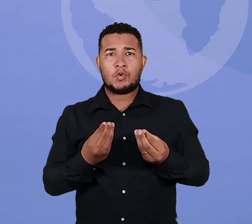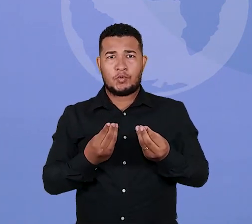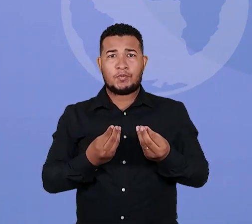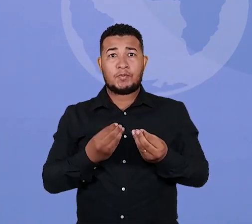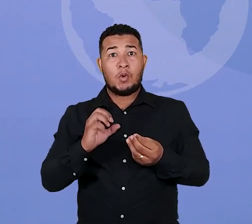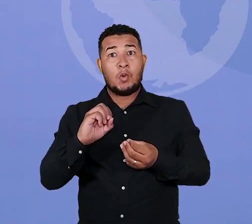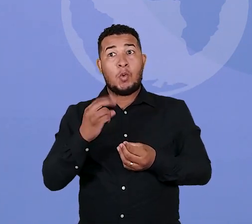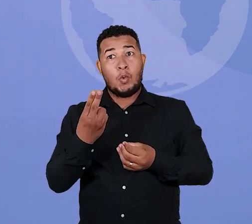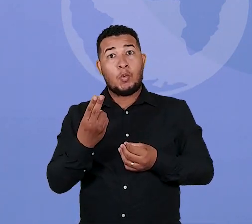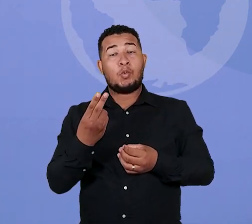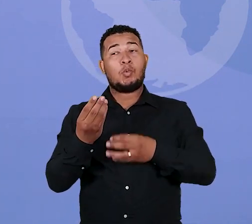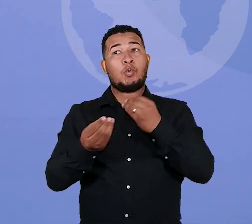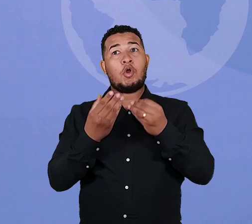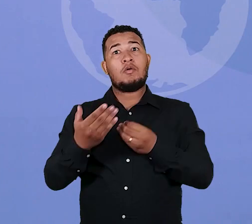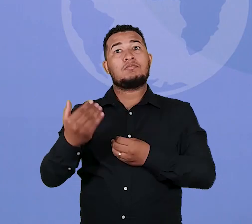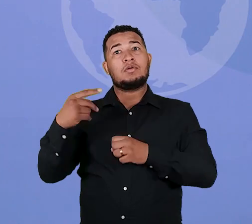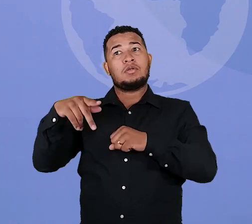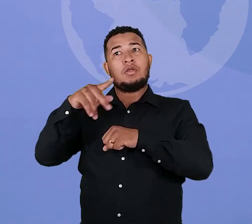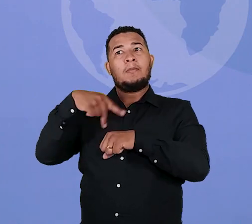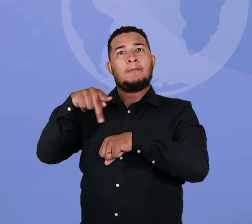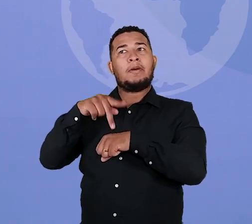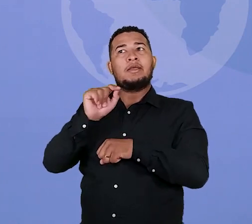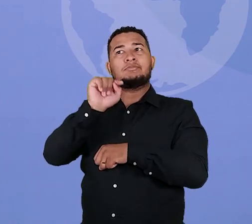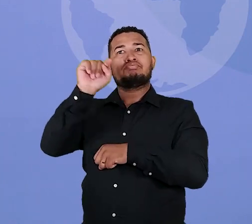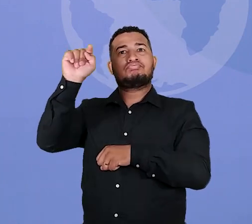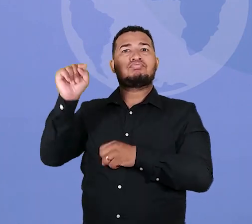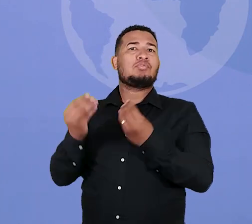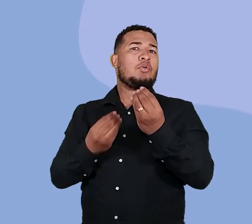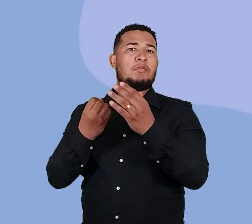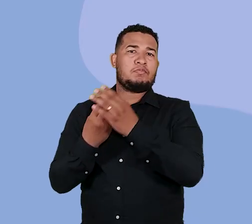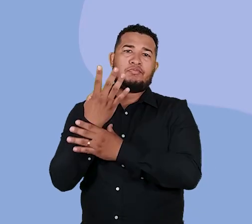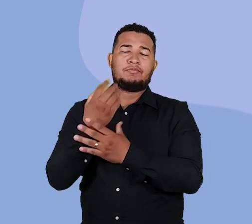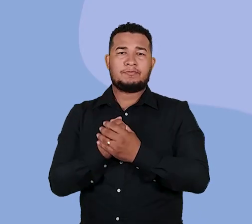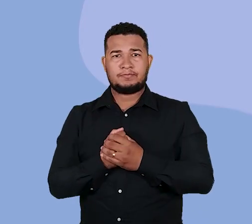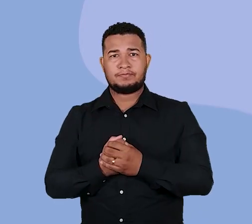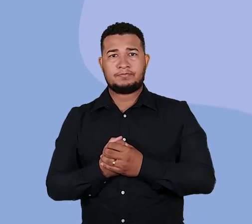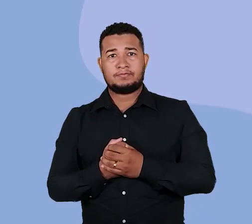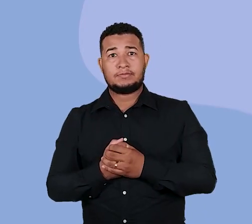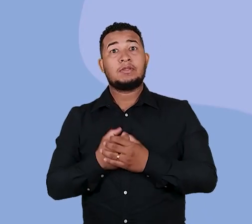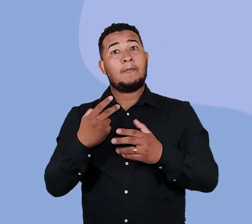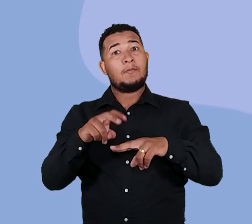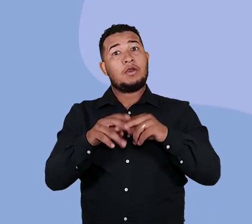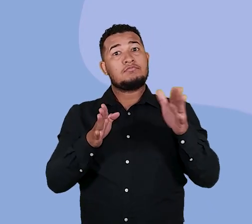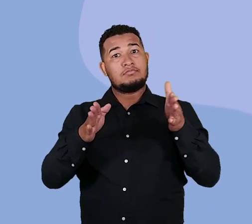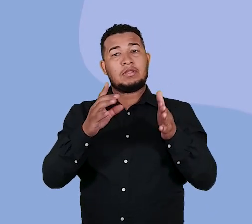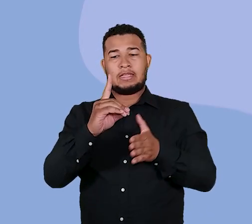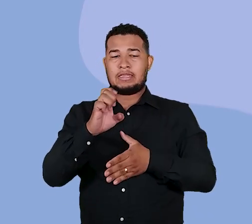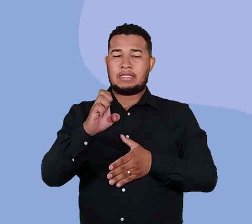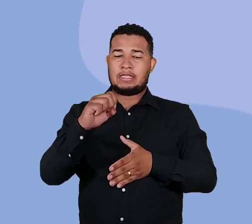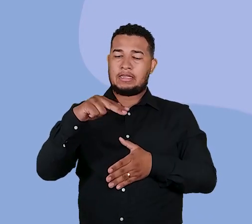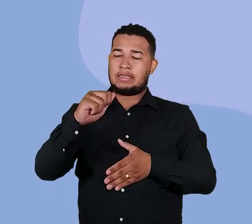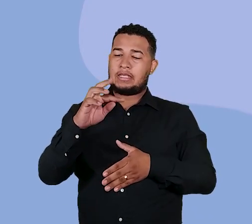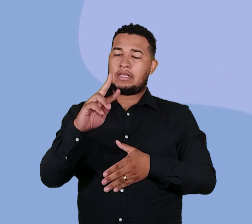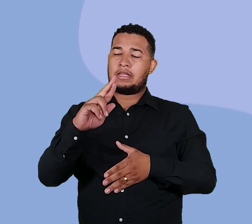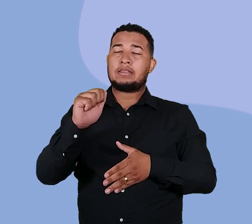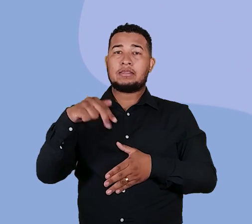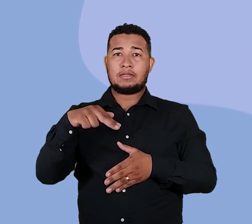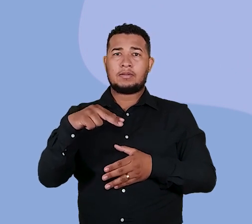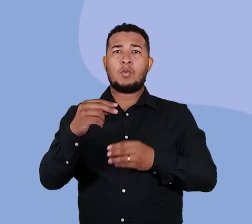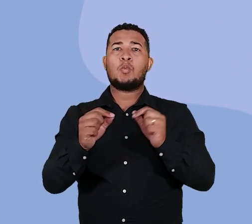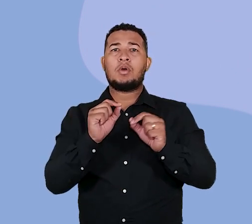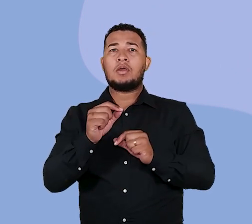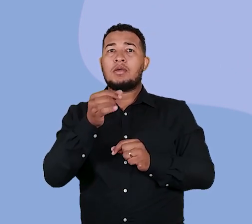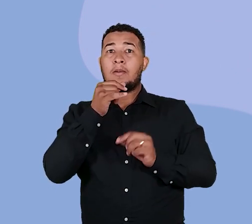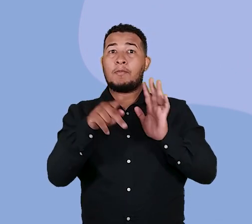menos, como apareceu aí no Pibes Tree? Se liga aí. De acordo com o Denatran, a frota de veículos do Estado do